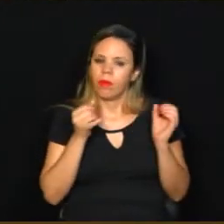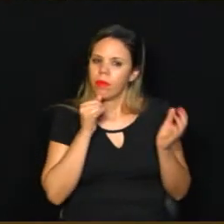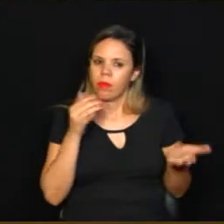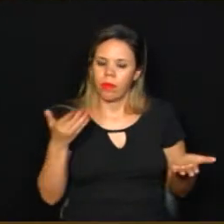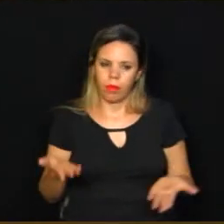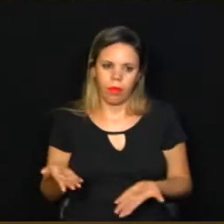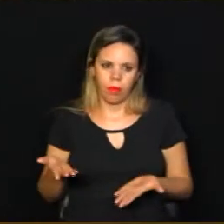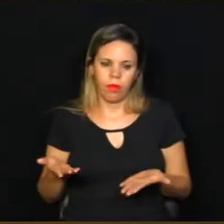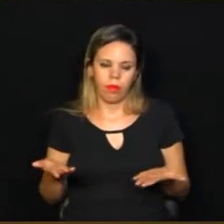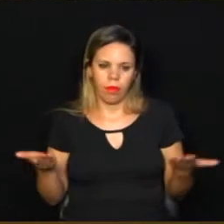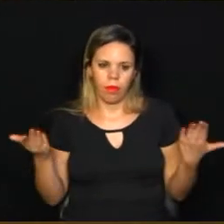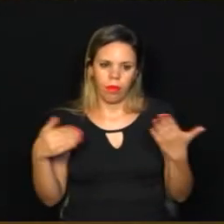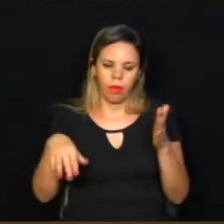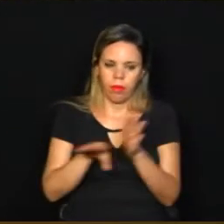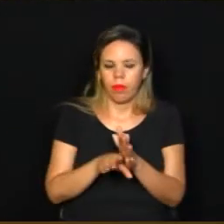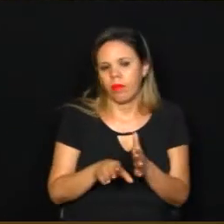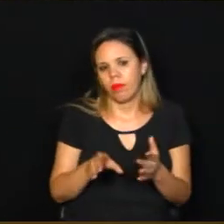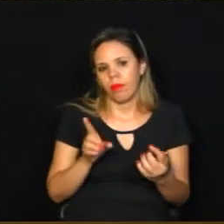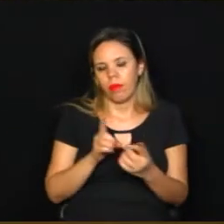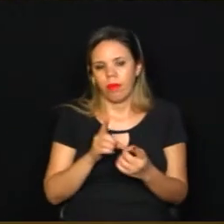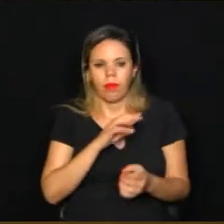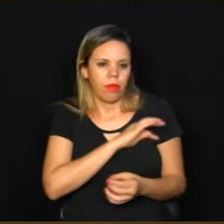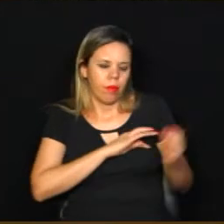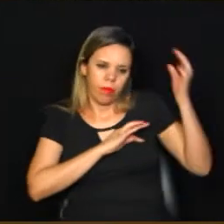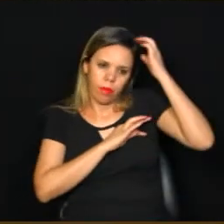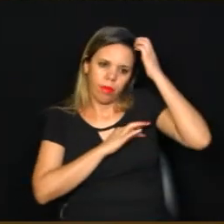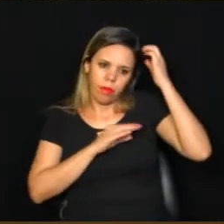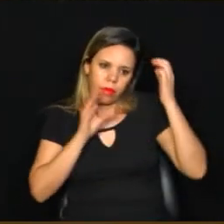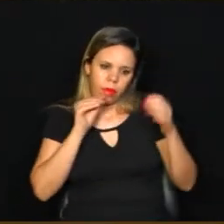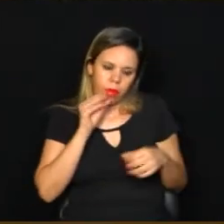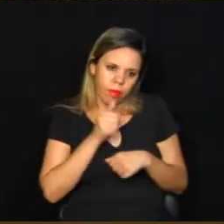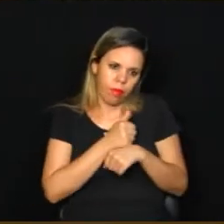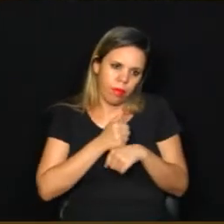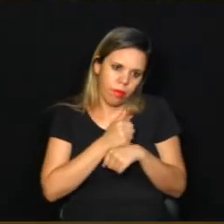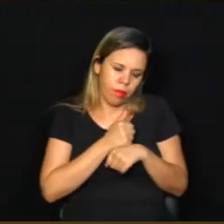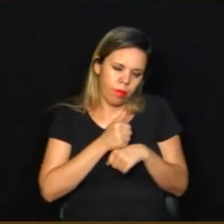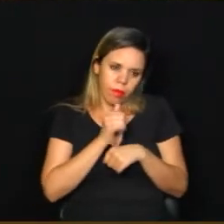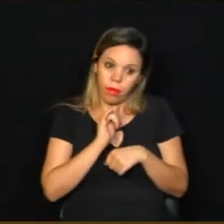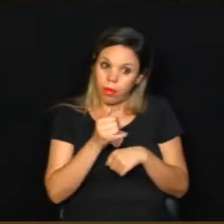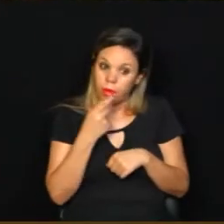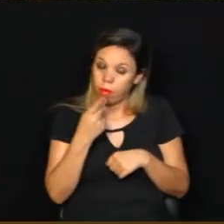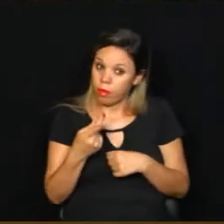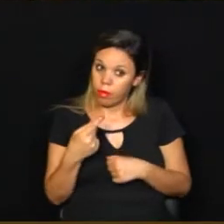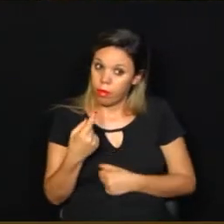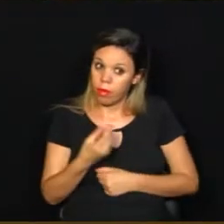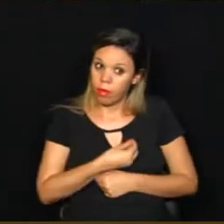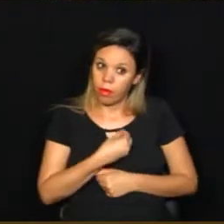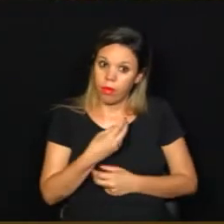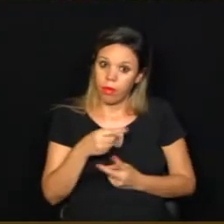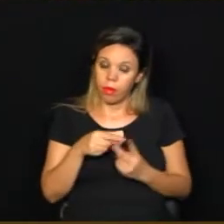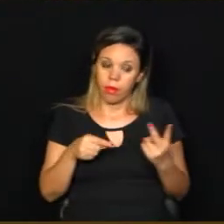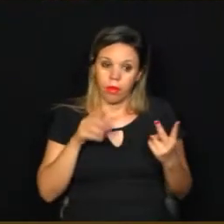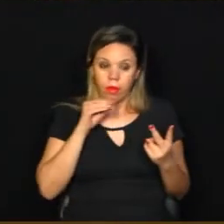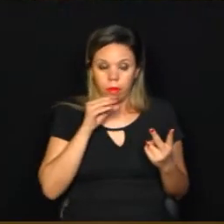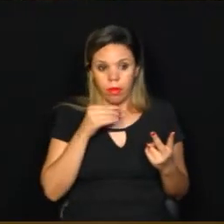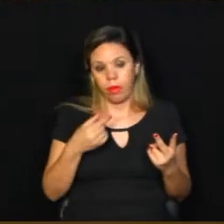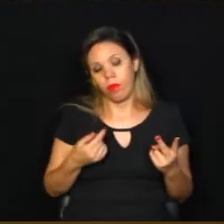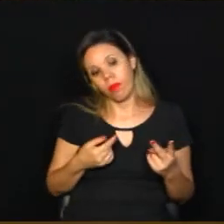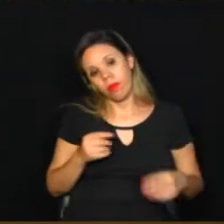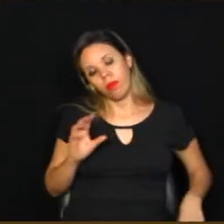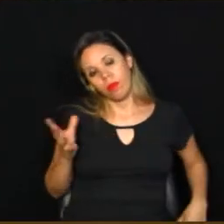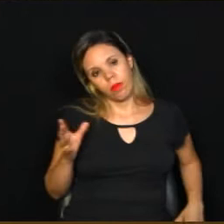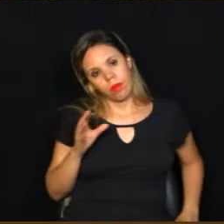esses atendimentos que chegam, os técnicos, e é bom frisar isso, que a gente está aqui com 2 servidoras, que